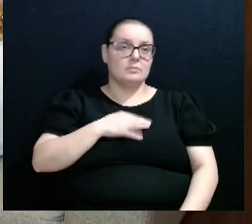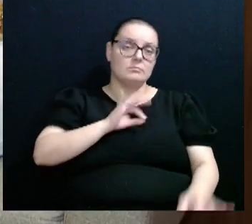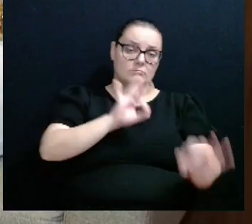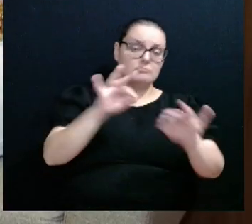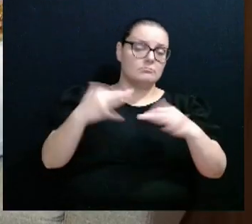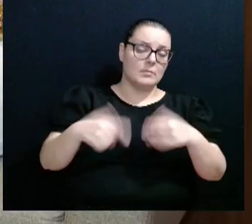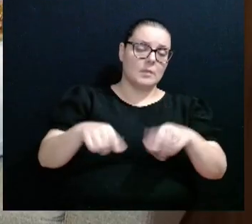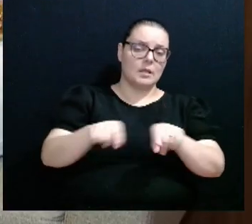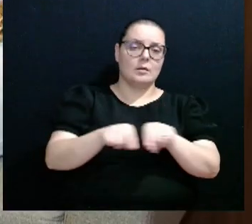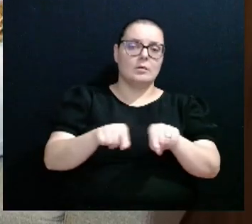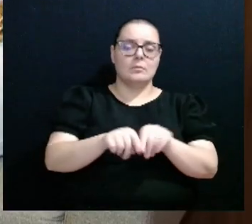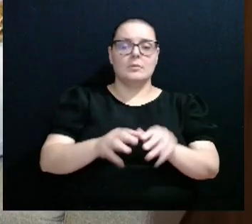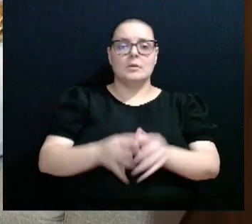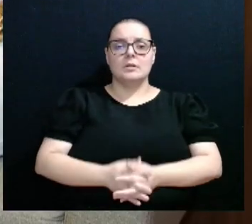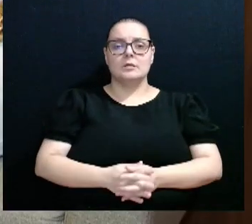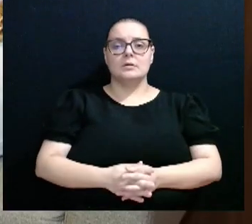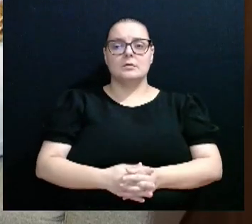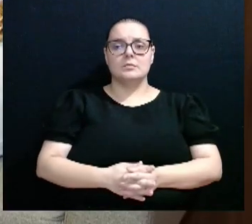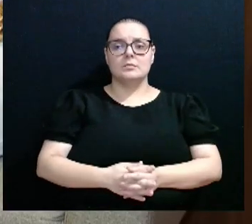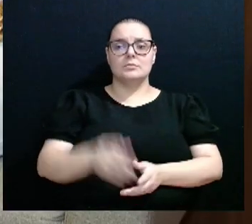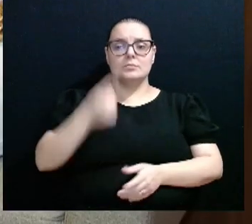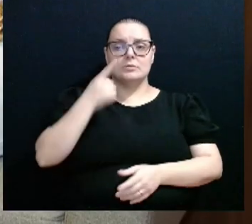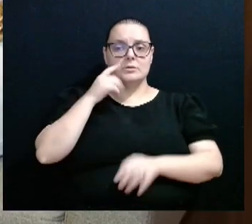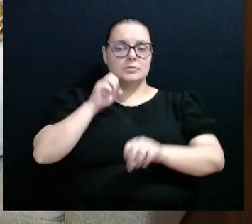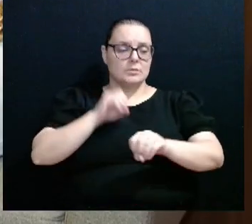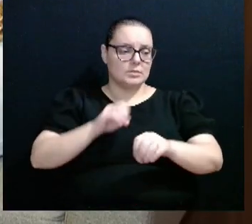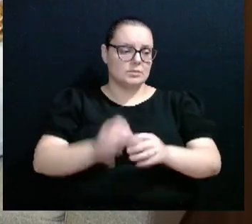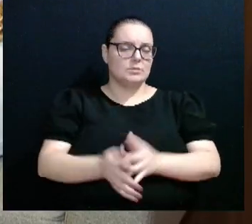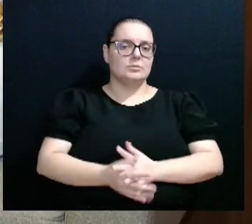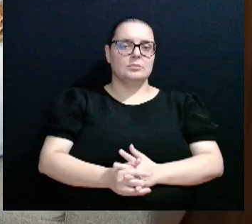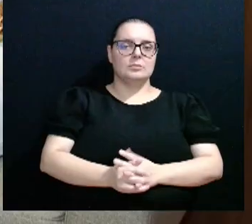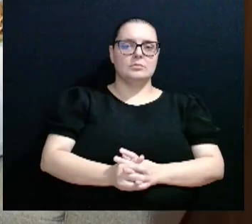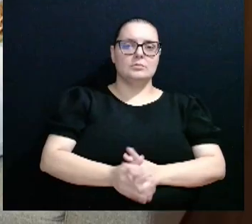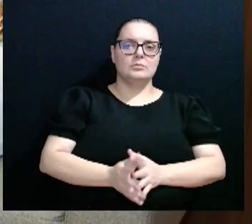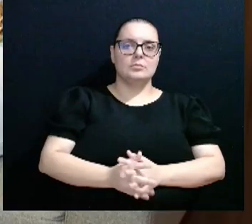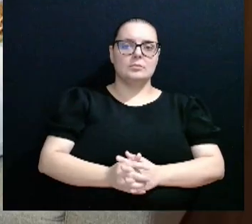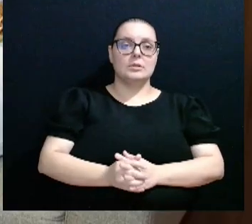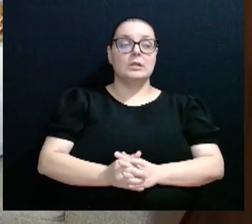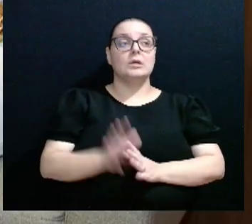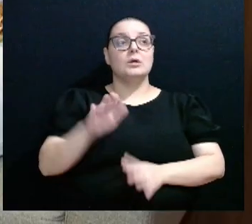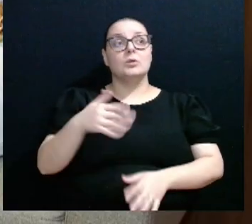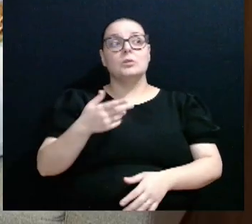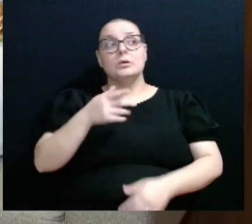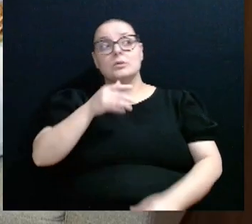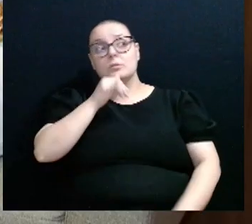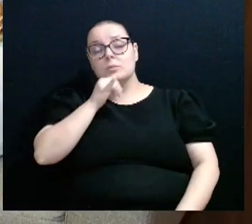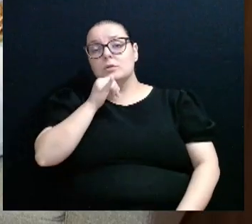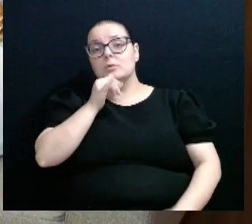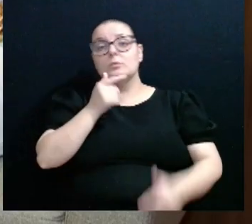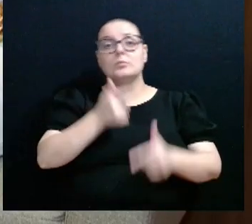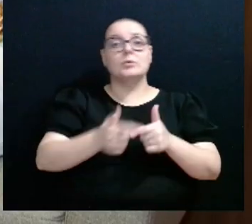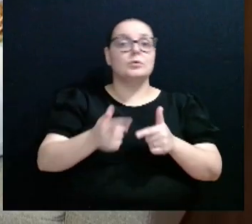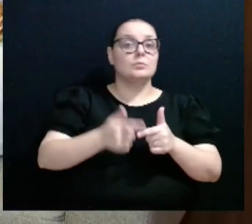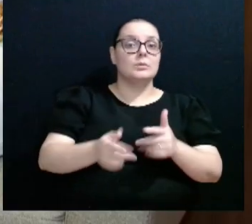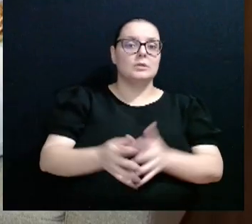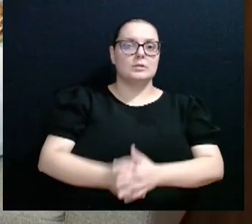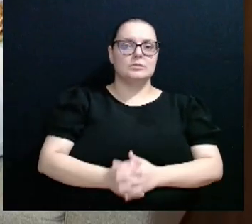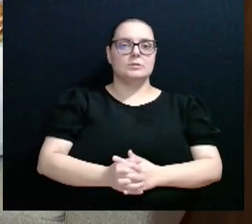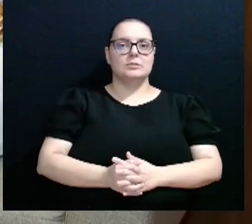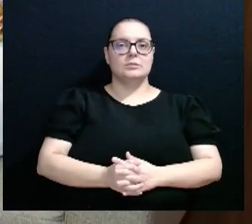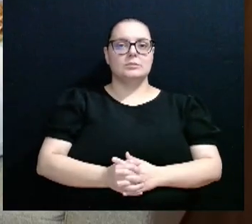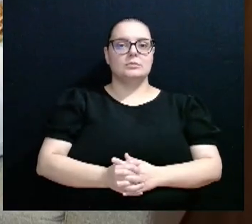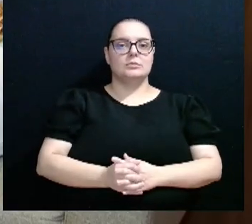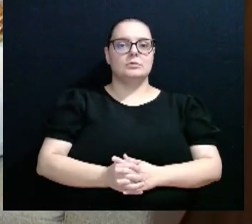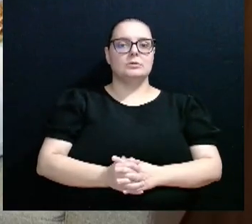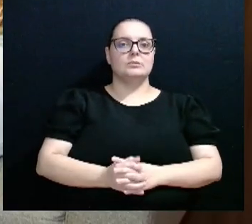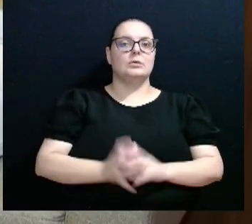ao quadro De Olho na Educação, quando, por exemplo, o problema é o bullying que o seu filho